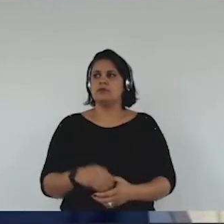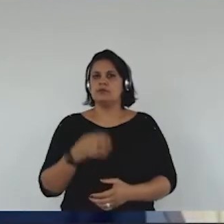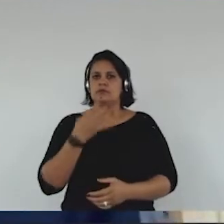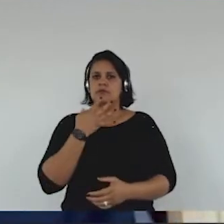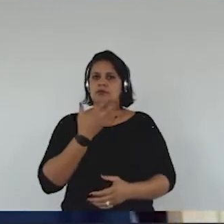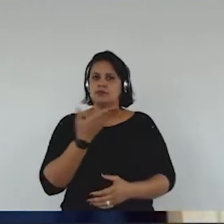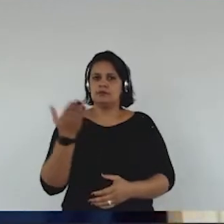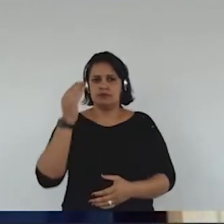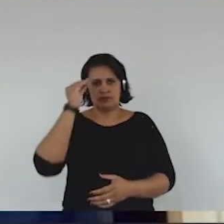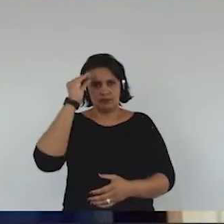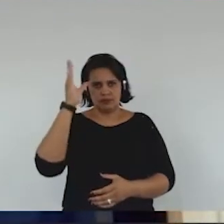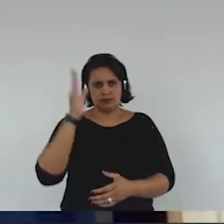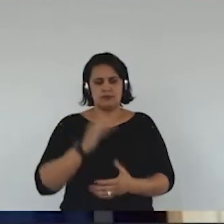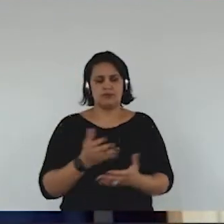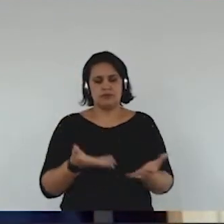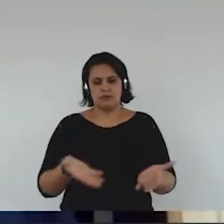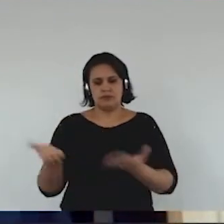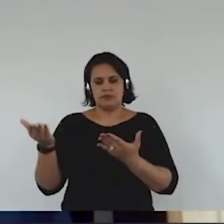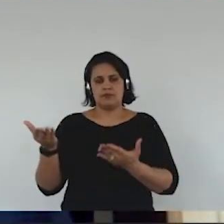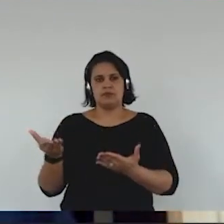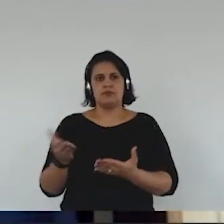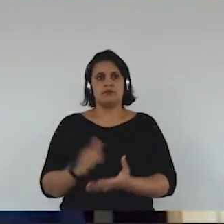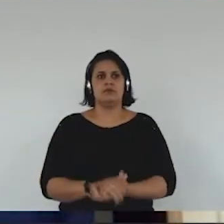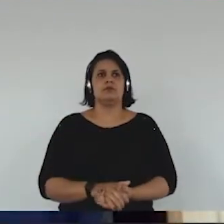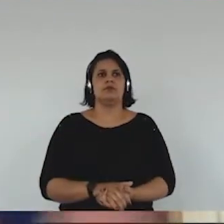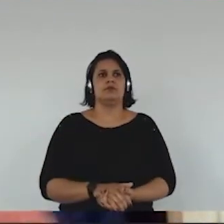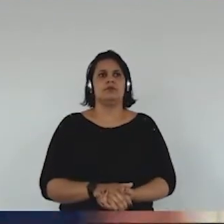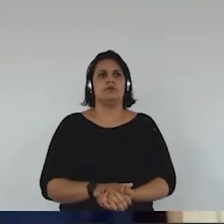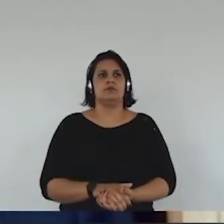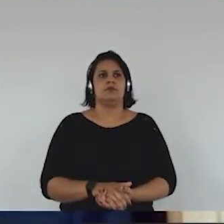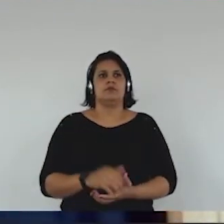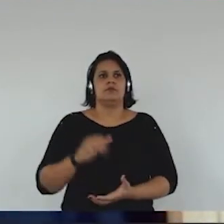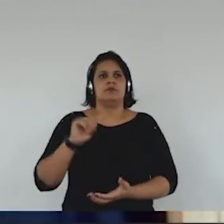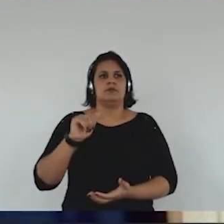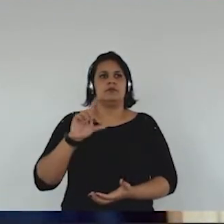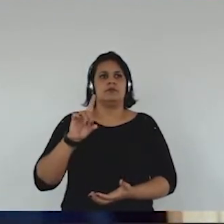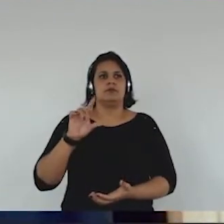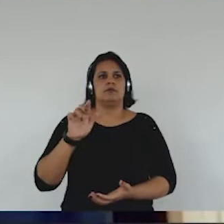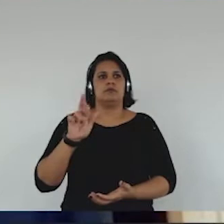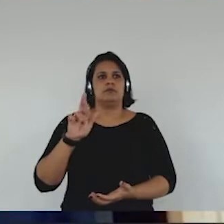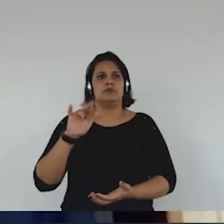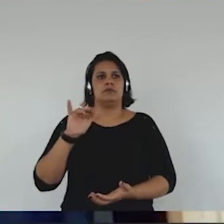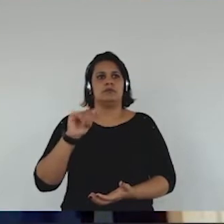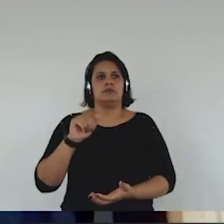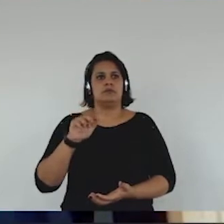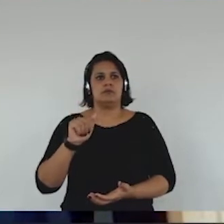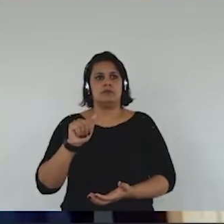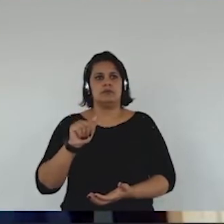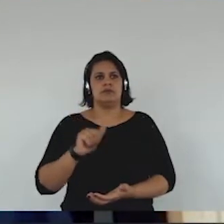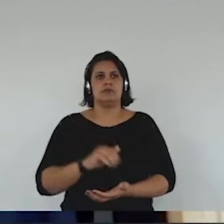nossos palestrantes, passo a palavra primeiramente à doutora Adriana Bragueta e